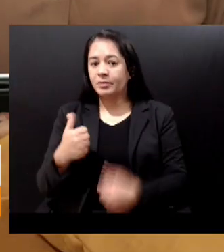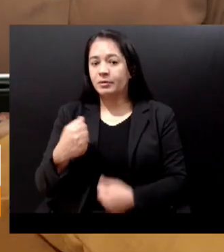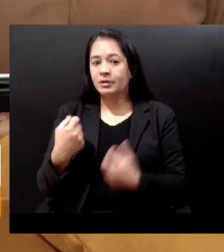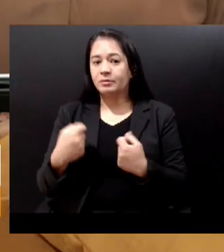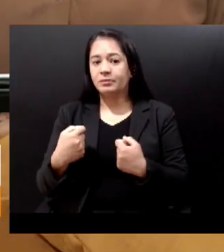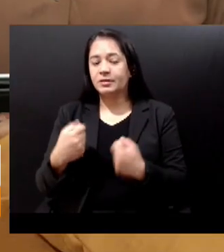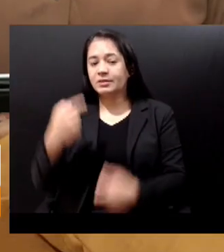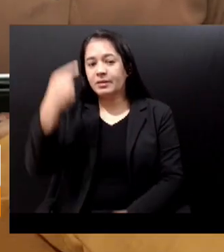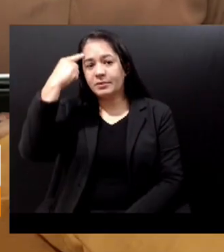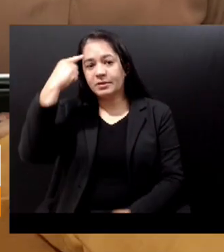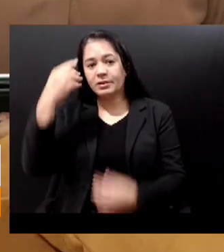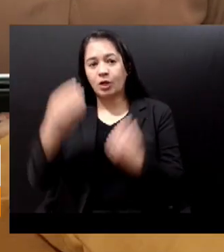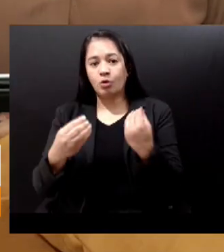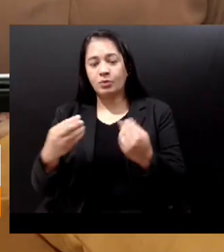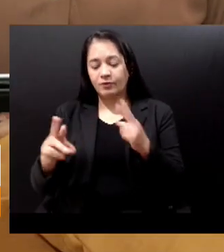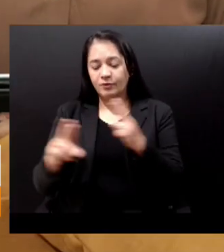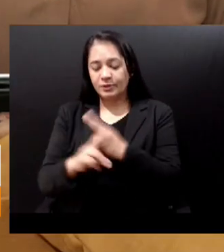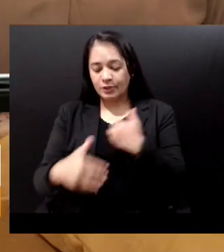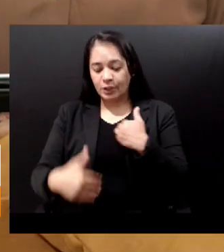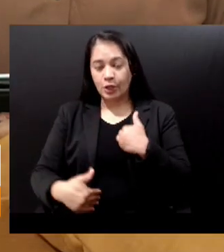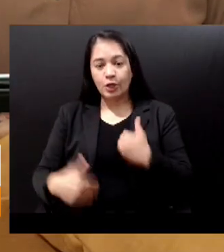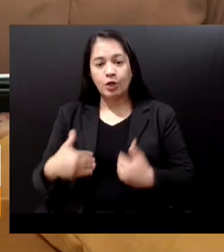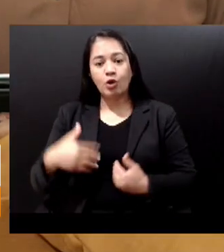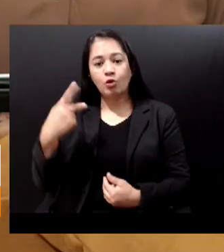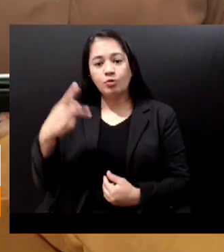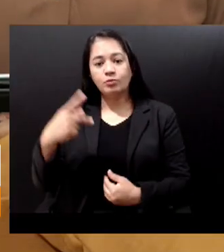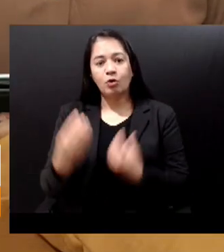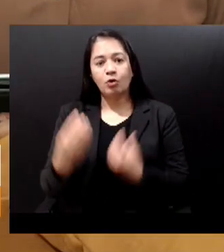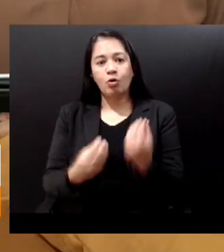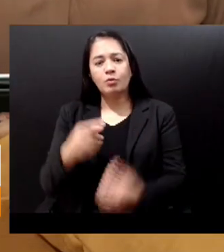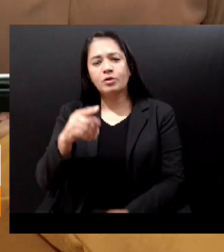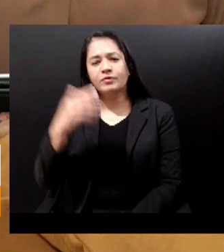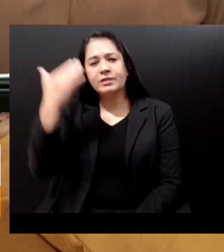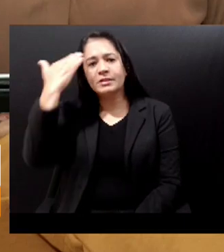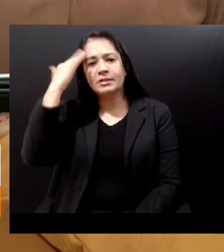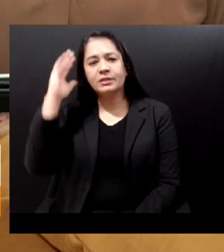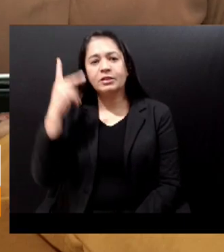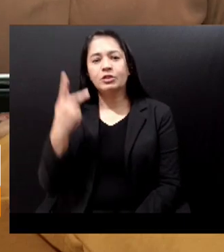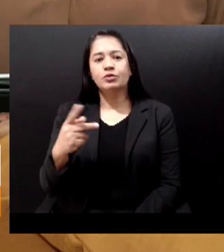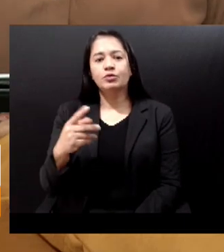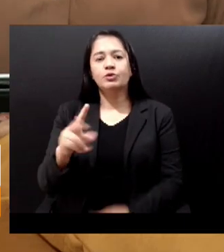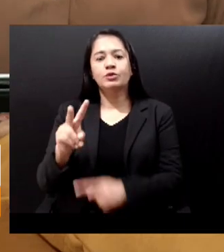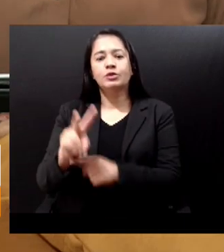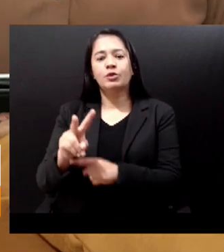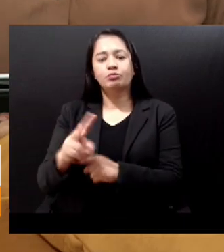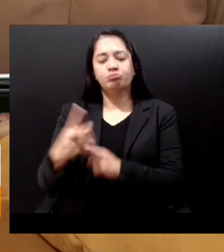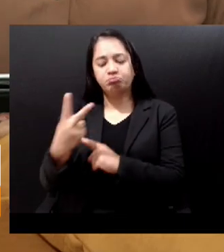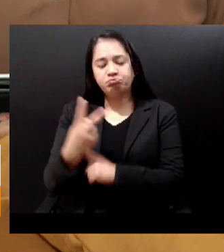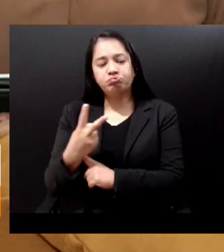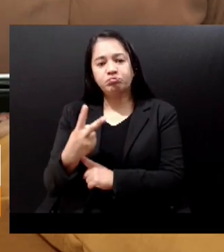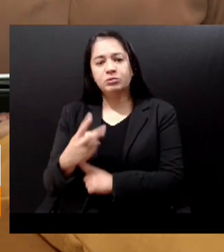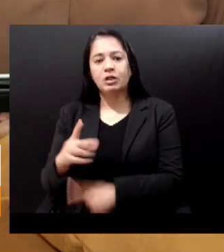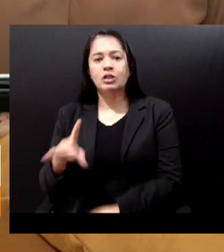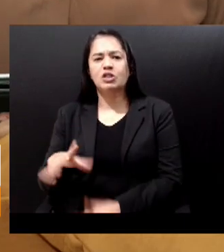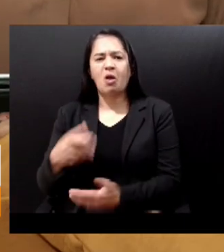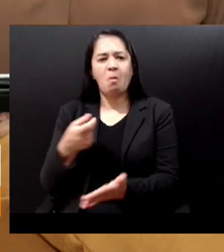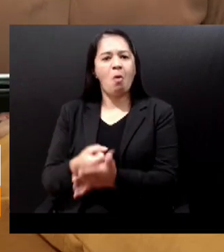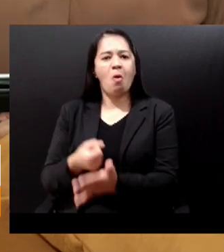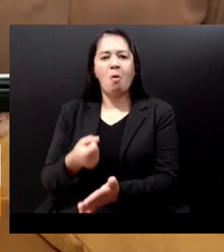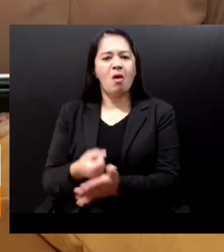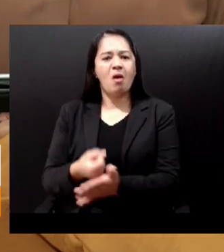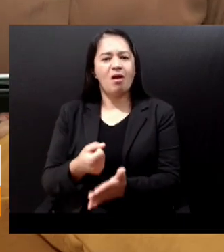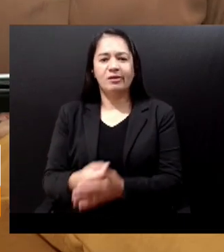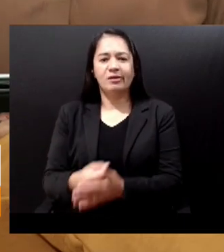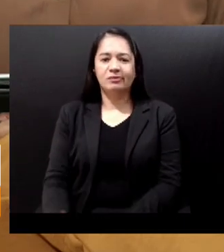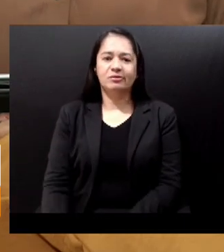corpo, como você entende esse corpo, como você entende esse cuidado com você mesmo. Se é só uma obrigação, como todas as outras burocracias